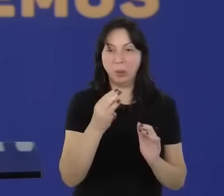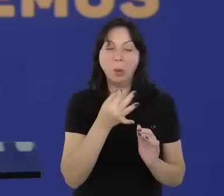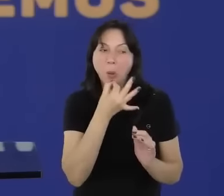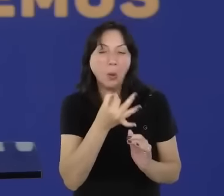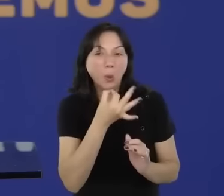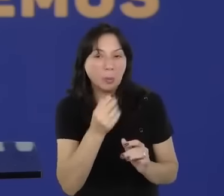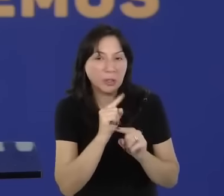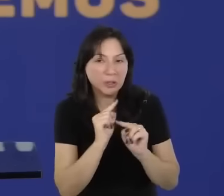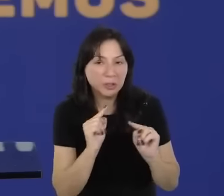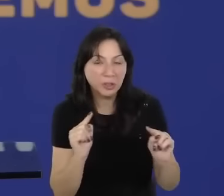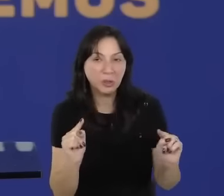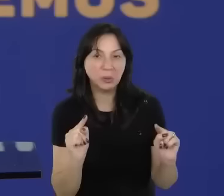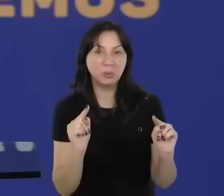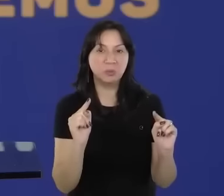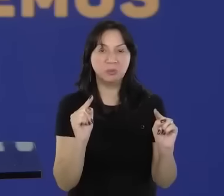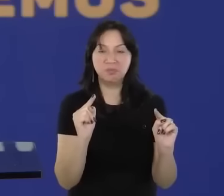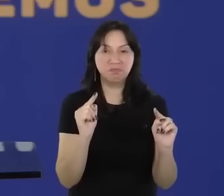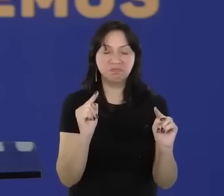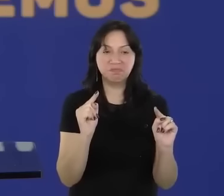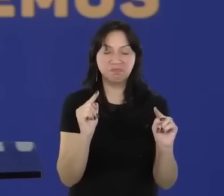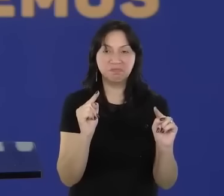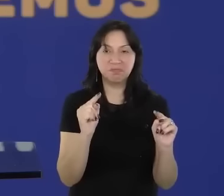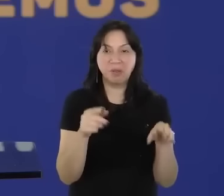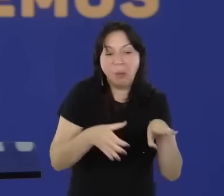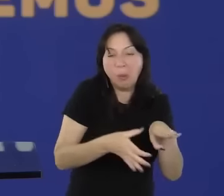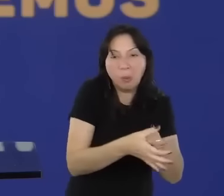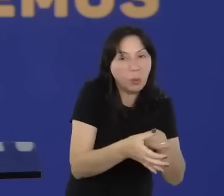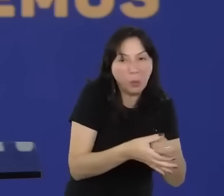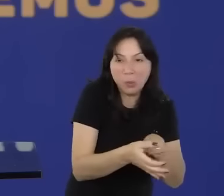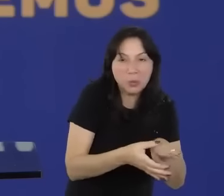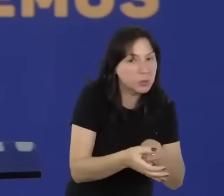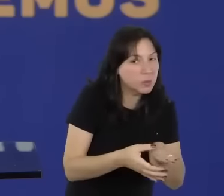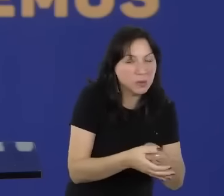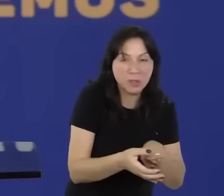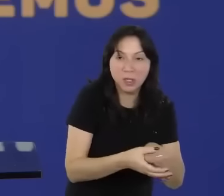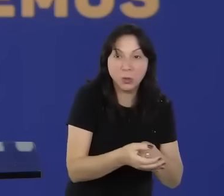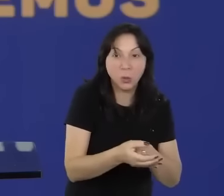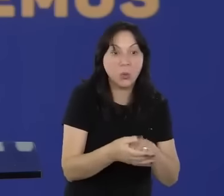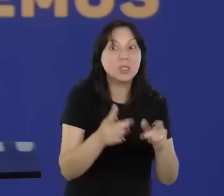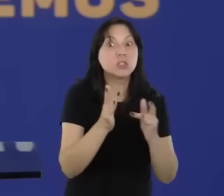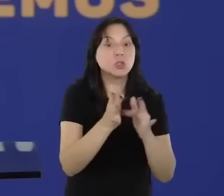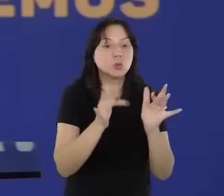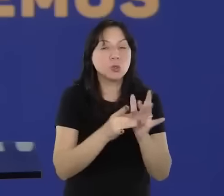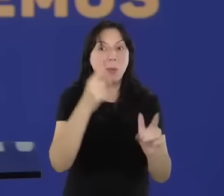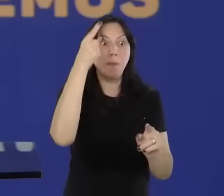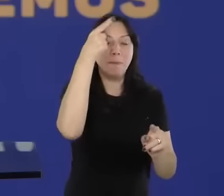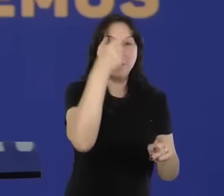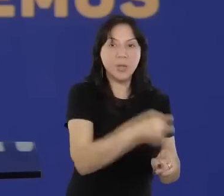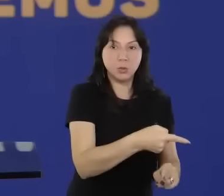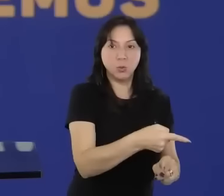sugeriu Jesus não recomendou Jesus determinou